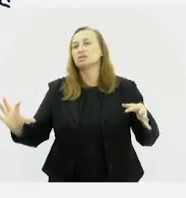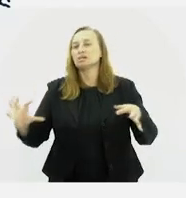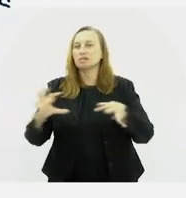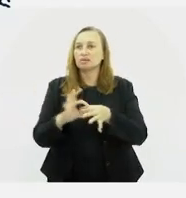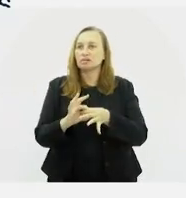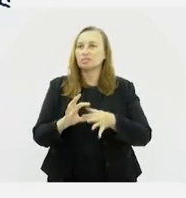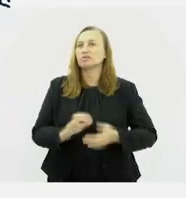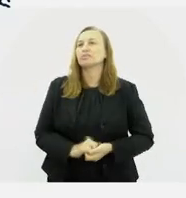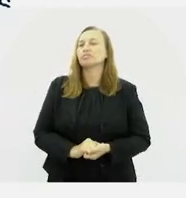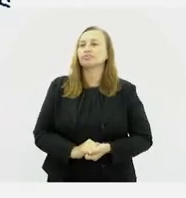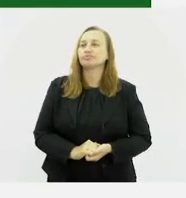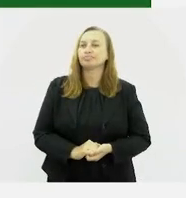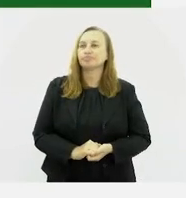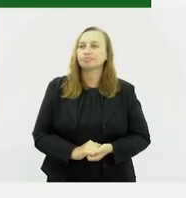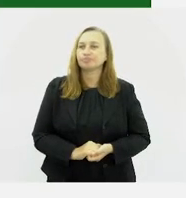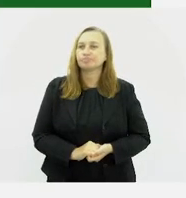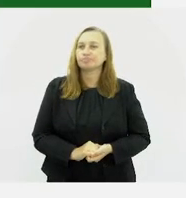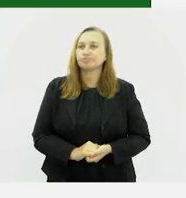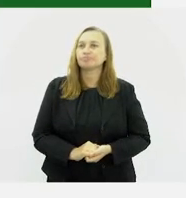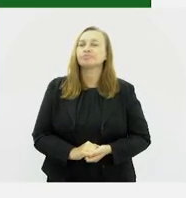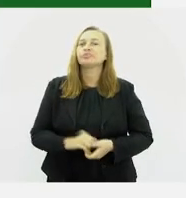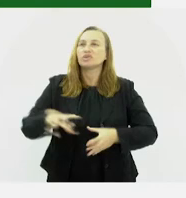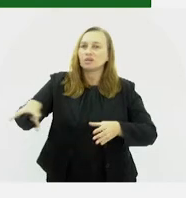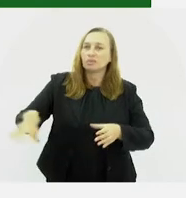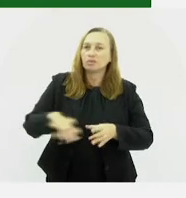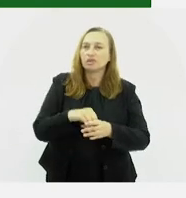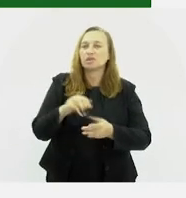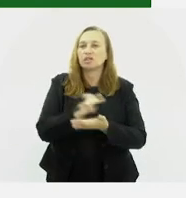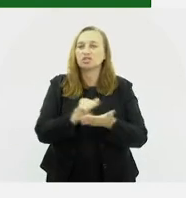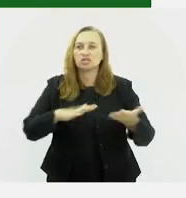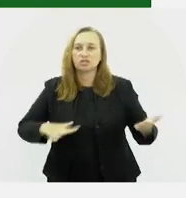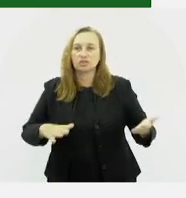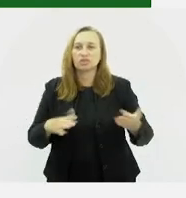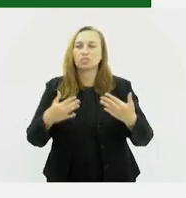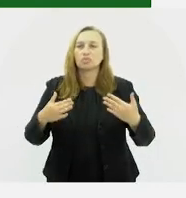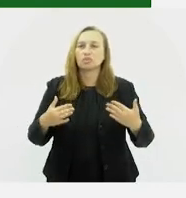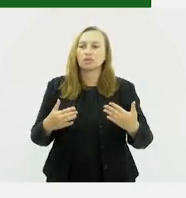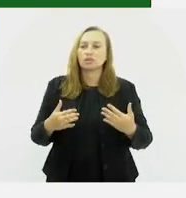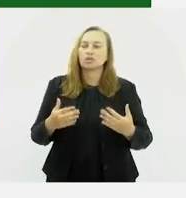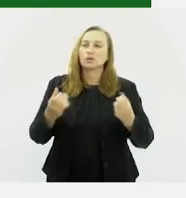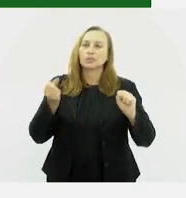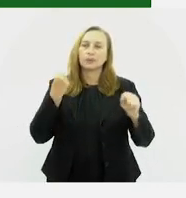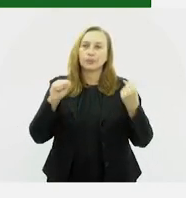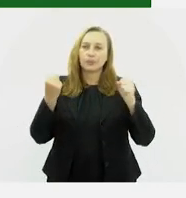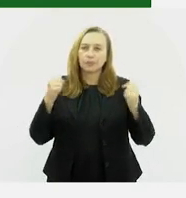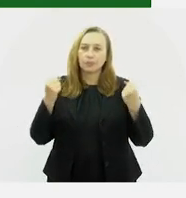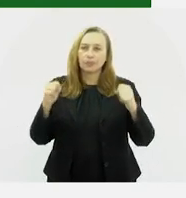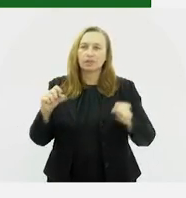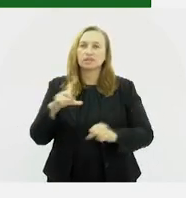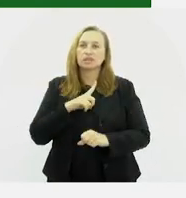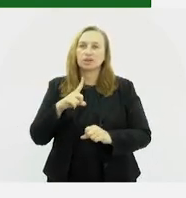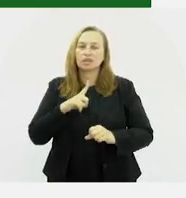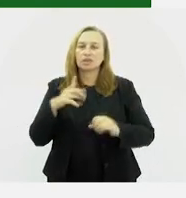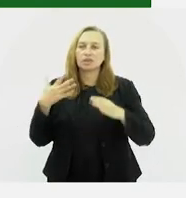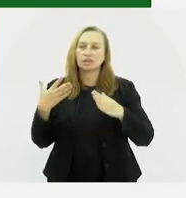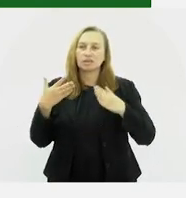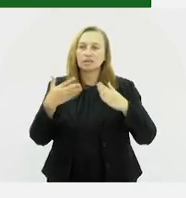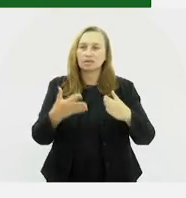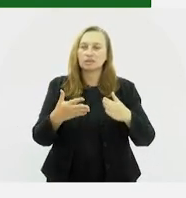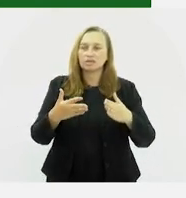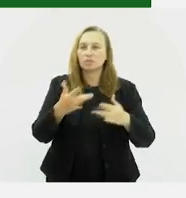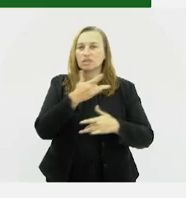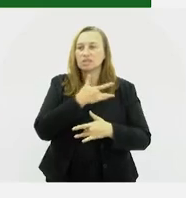passar. E a implementação de atividades físicas. Nós temos a atenção primária à